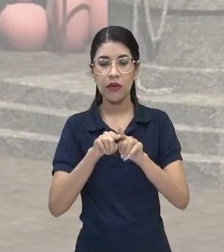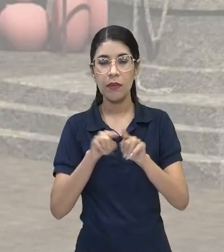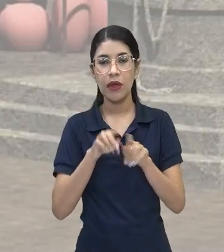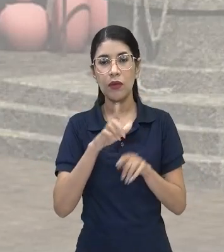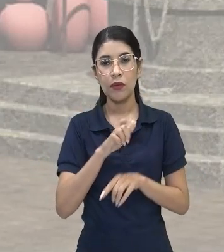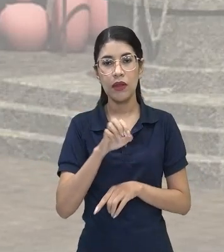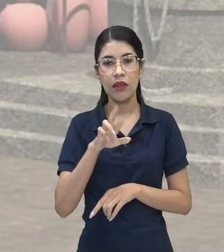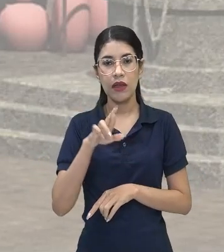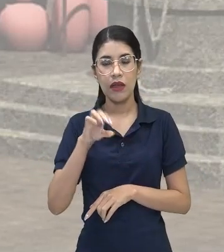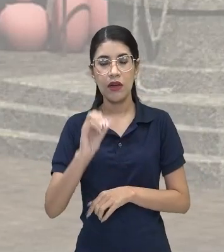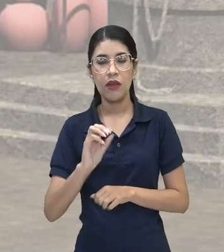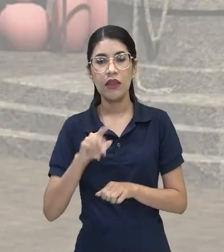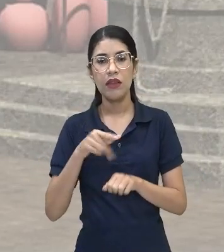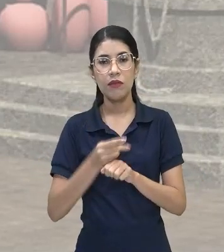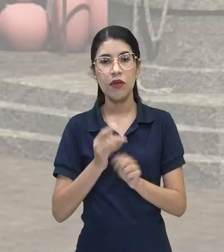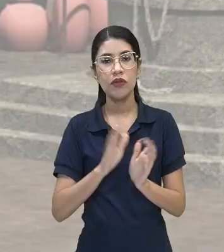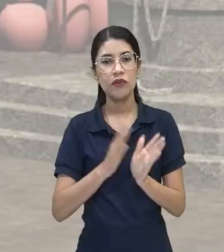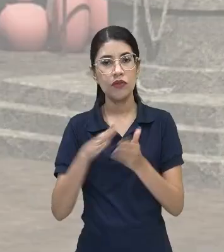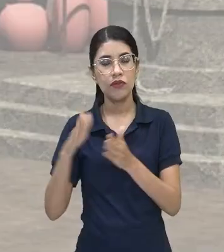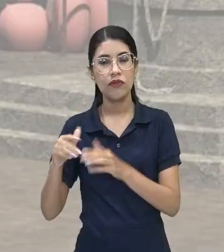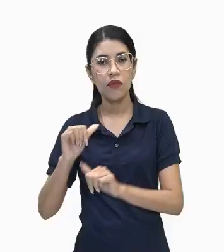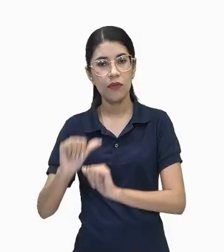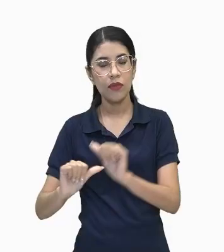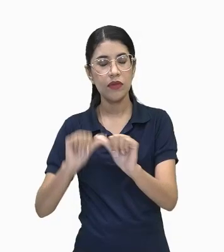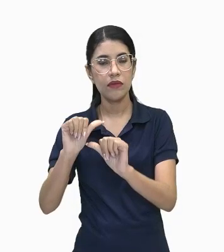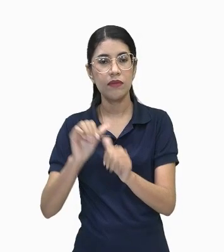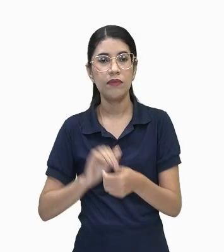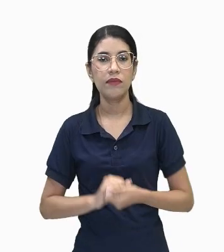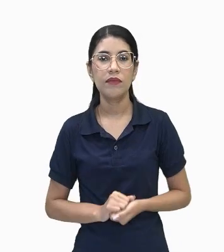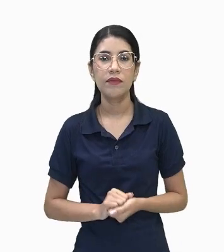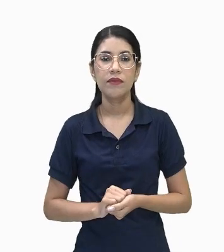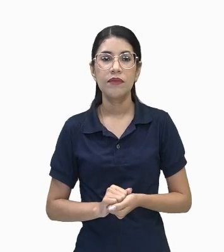mudar posteriormente. Vamos ao texto. Vamos lá, galera.